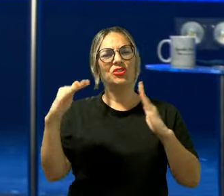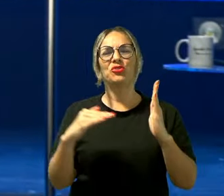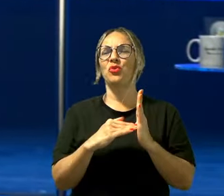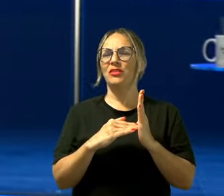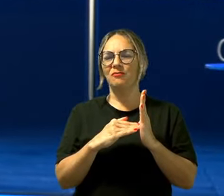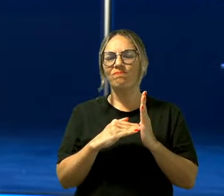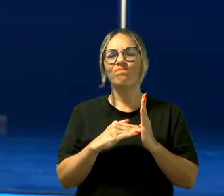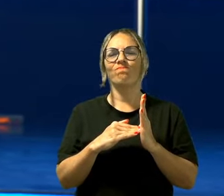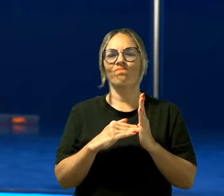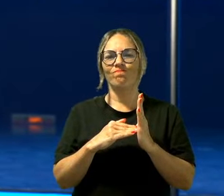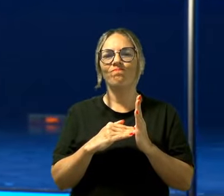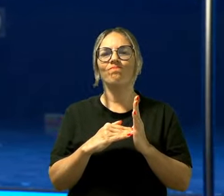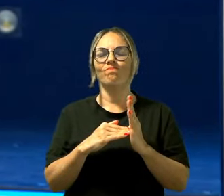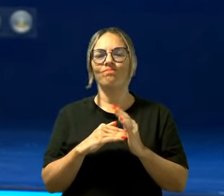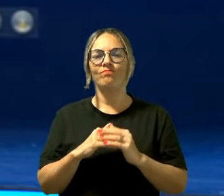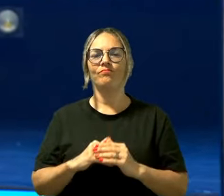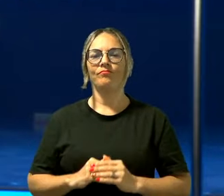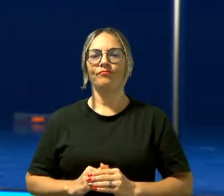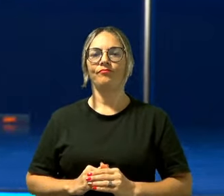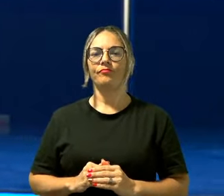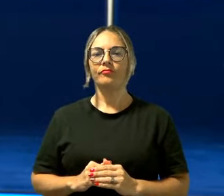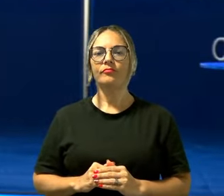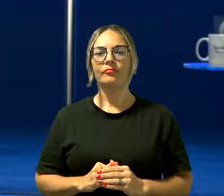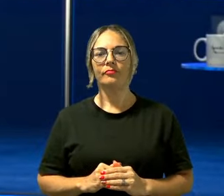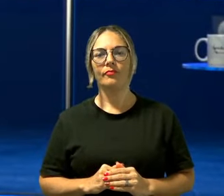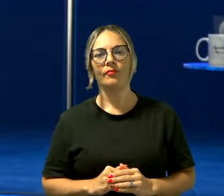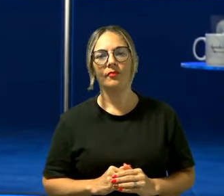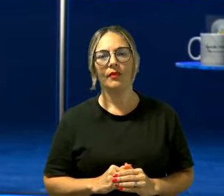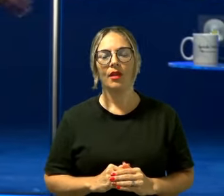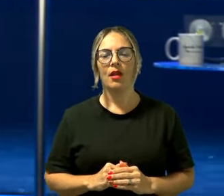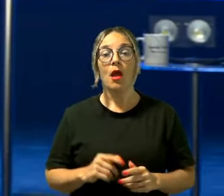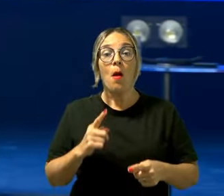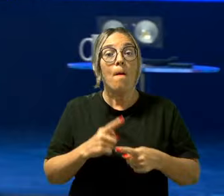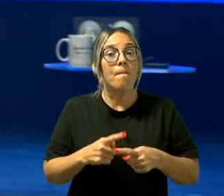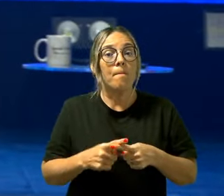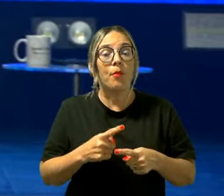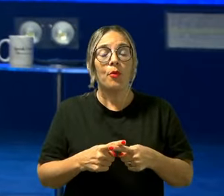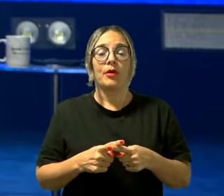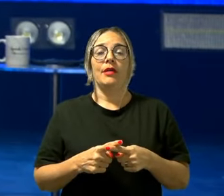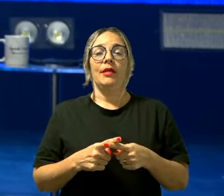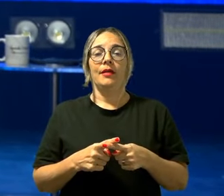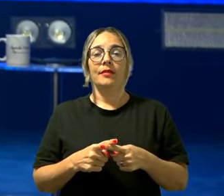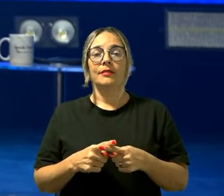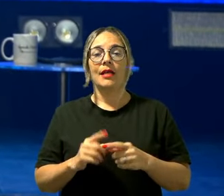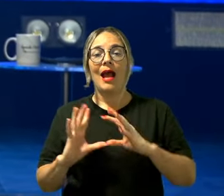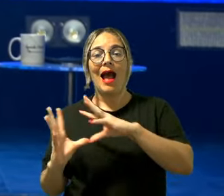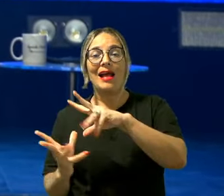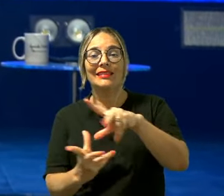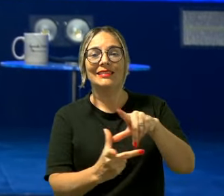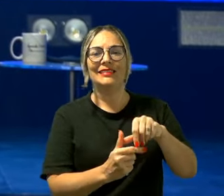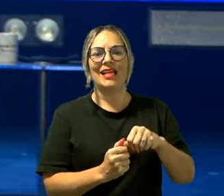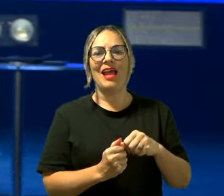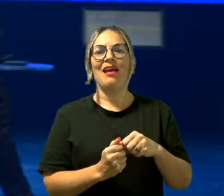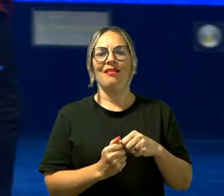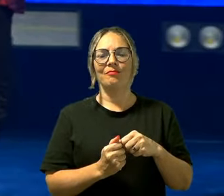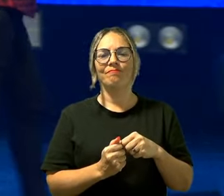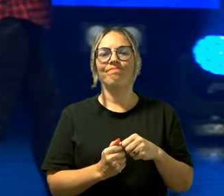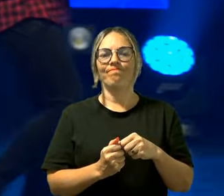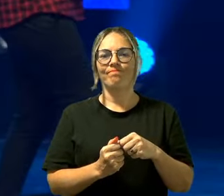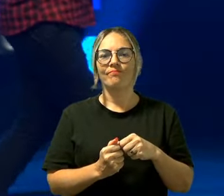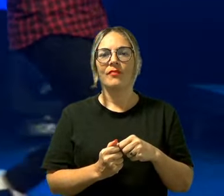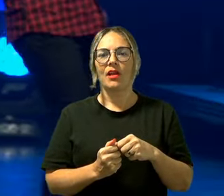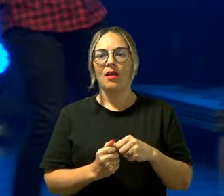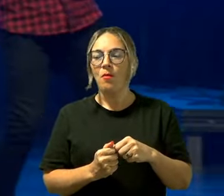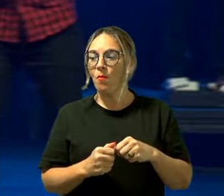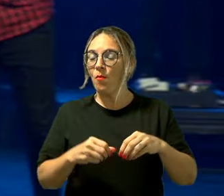lá, eles iriam pisar, mas a terra ainda estaria molhada. Então o vento sopra